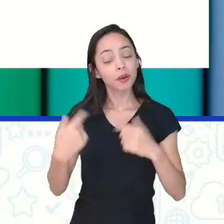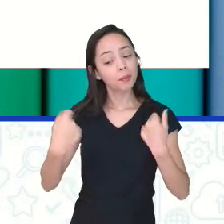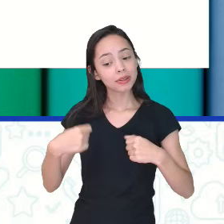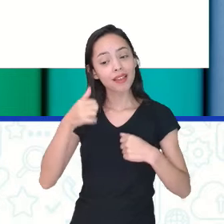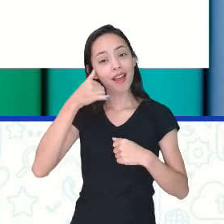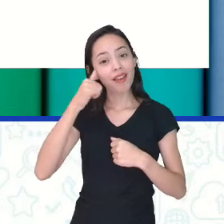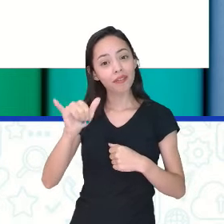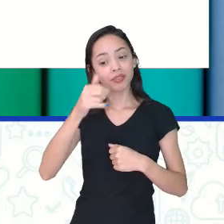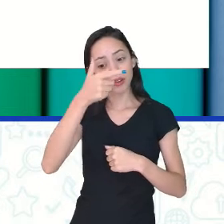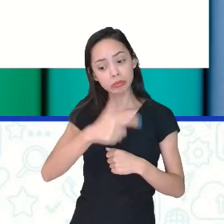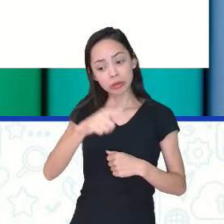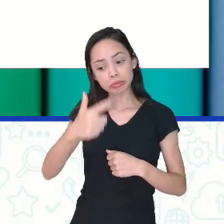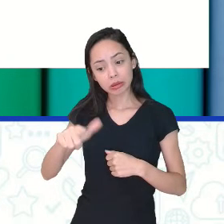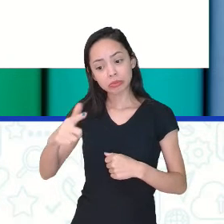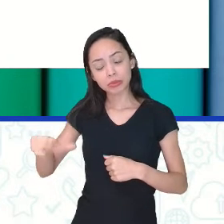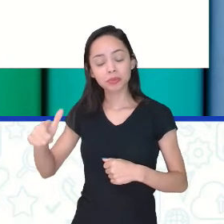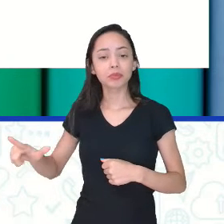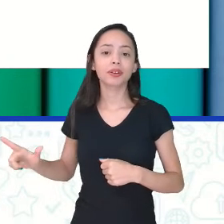né?